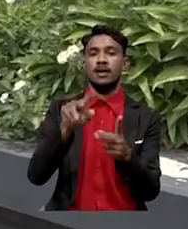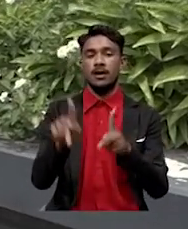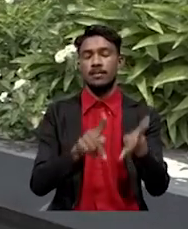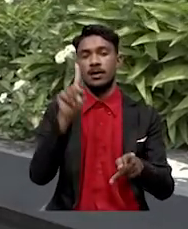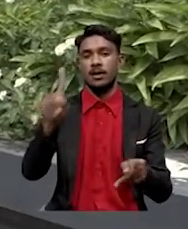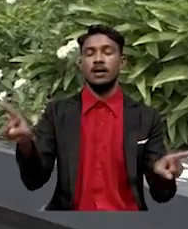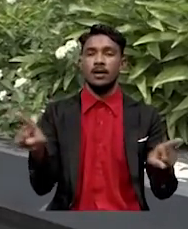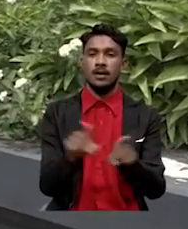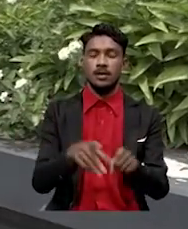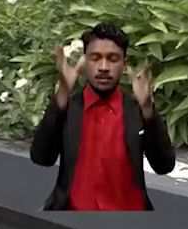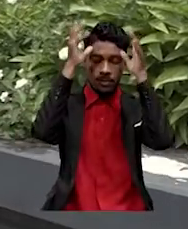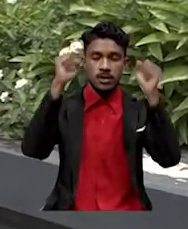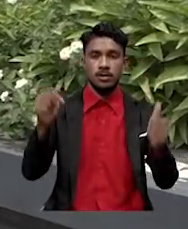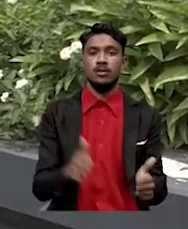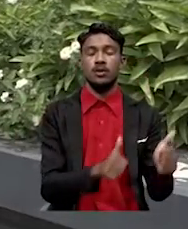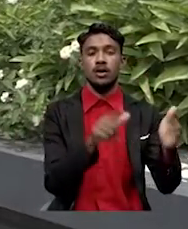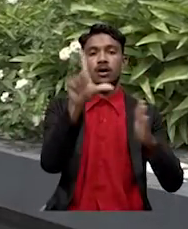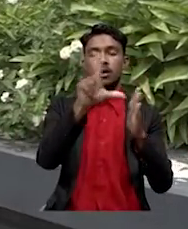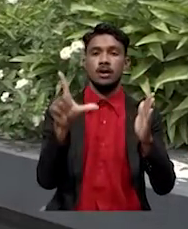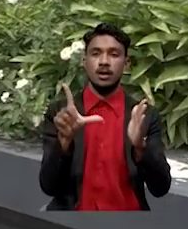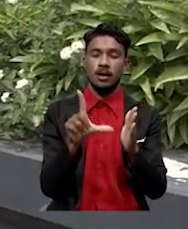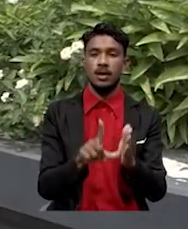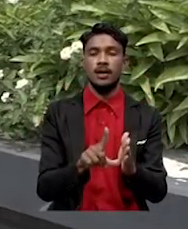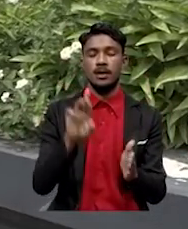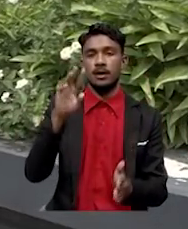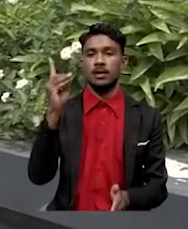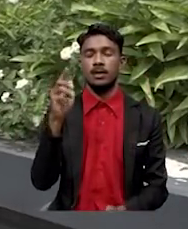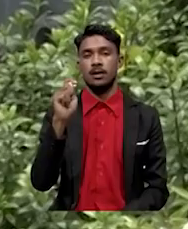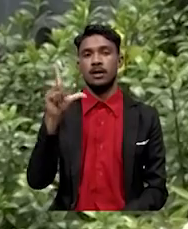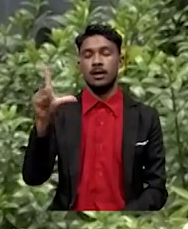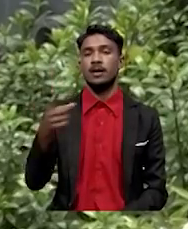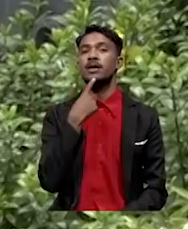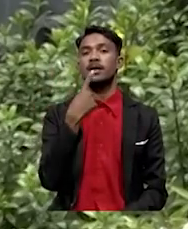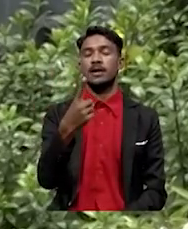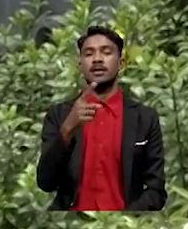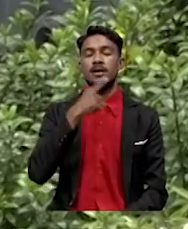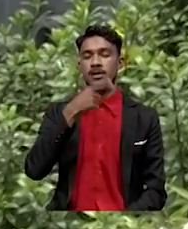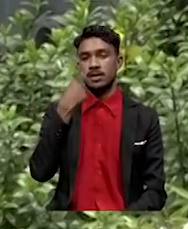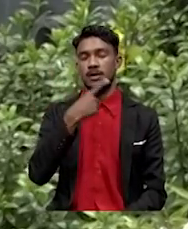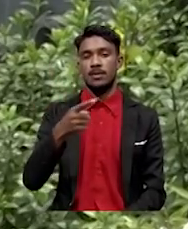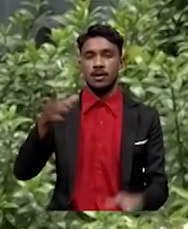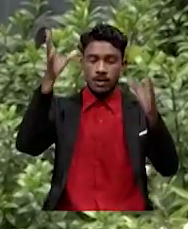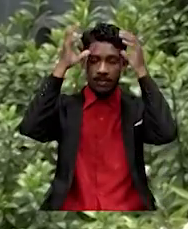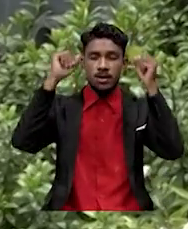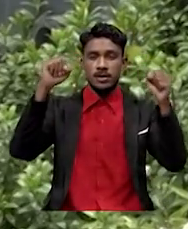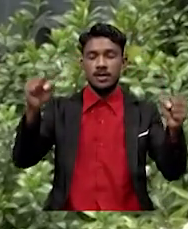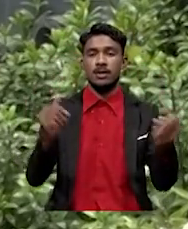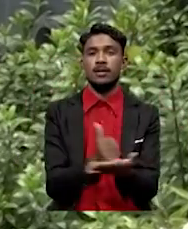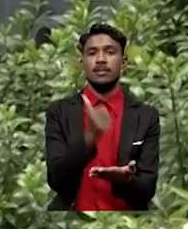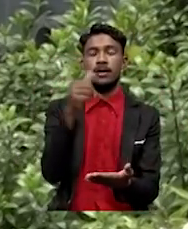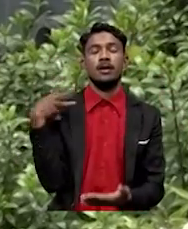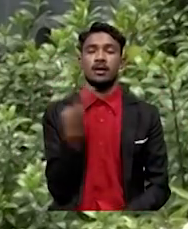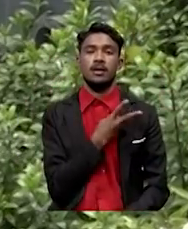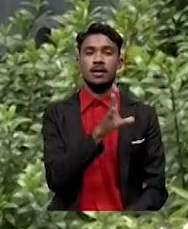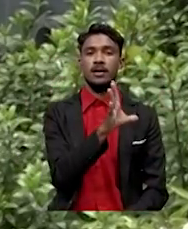nasau ereteli, tuir lei inang konstitusau ereteli haruka. Sedet maksai presidente republika, ita